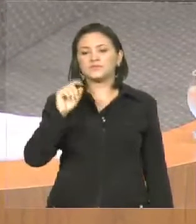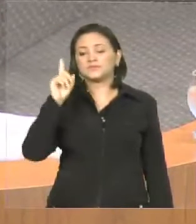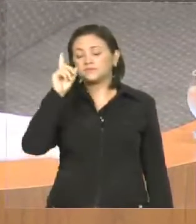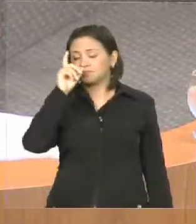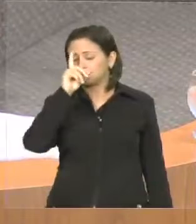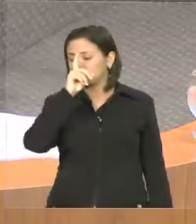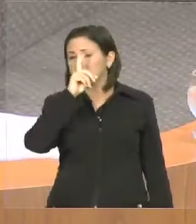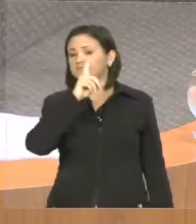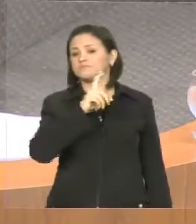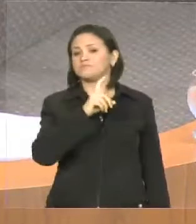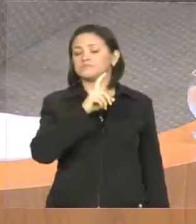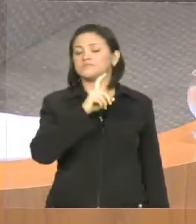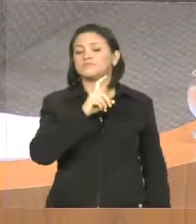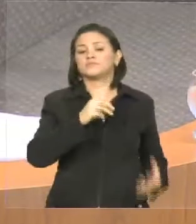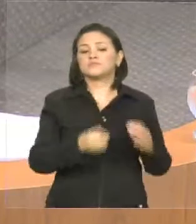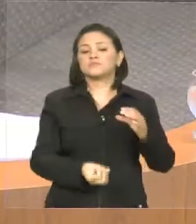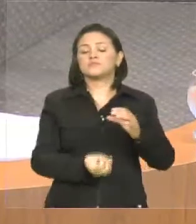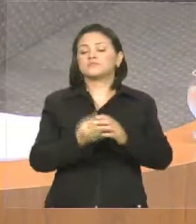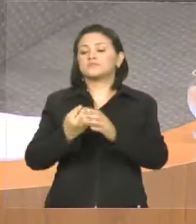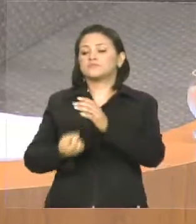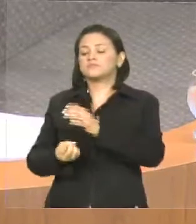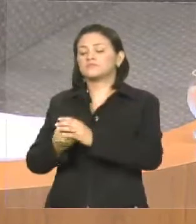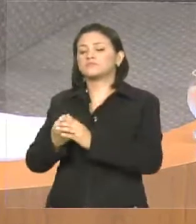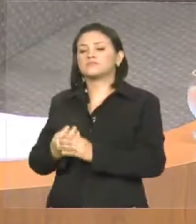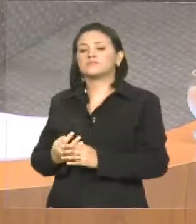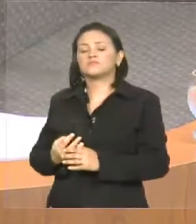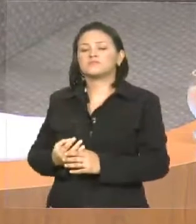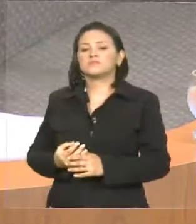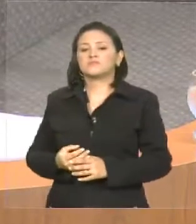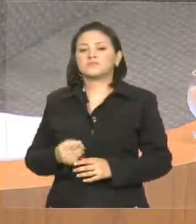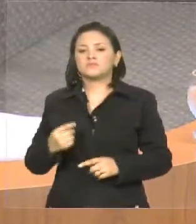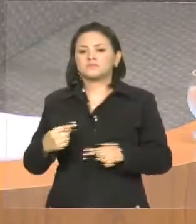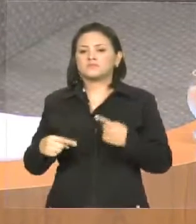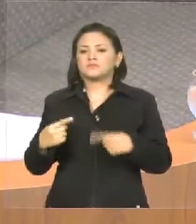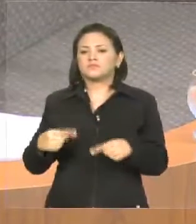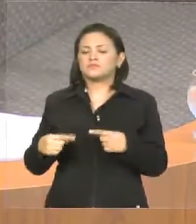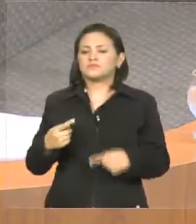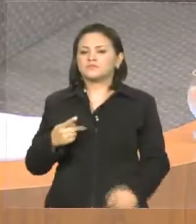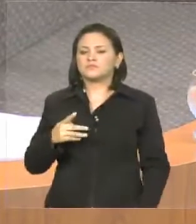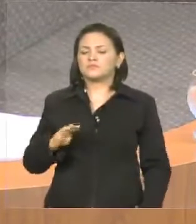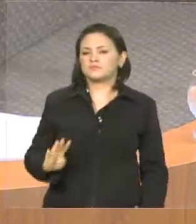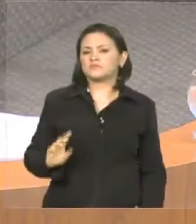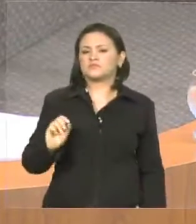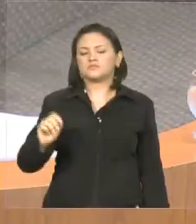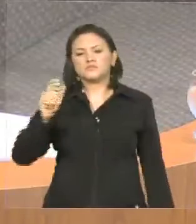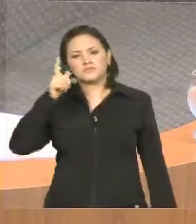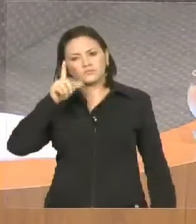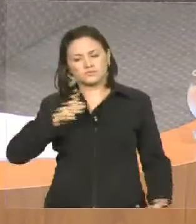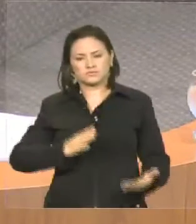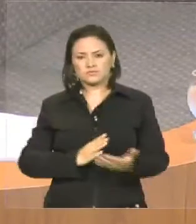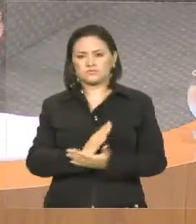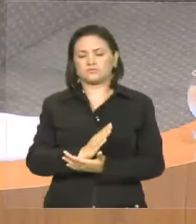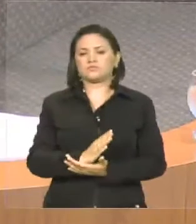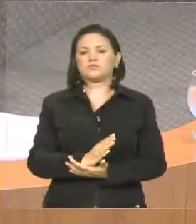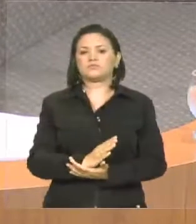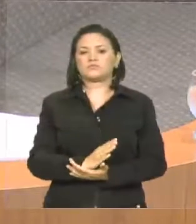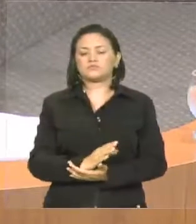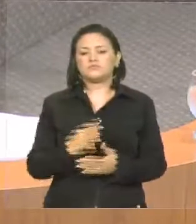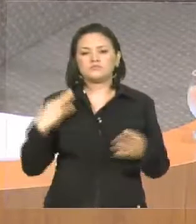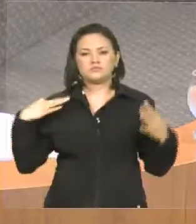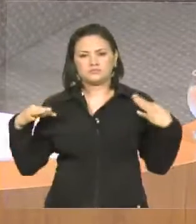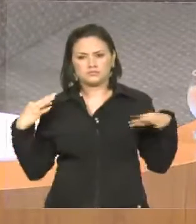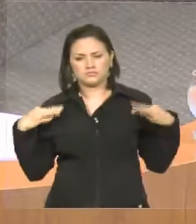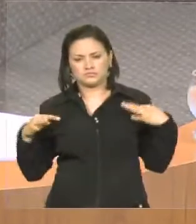superá-las. Mas não são eles que superam a nossa riqueza, da nossa cultura, da nossa literatura, do nosso turismo, da nossa